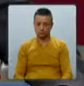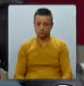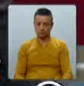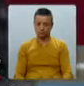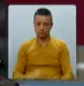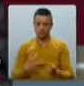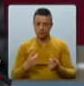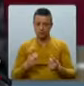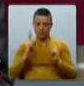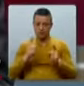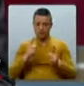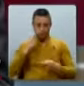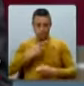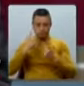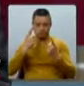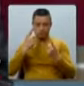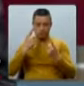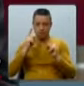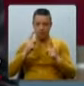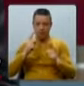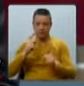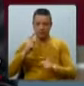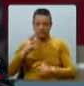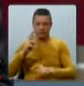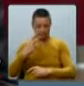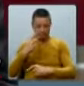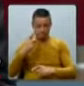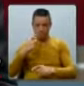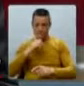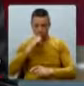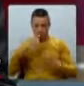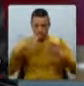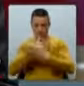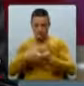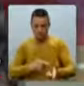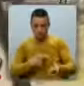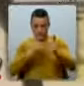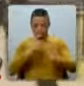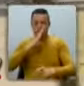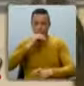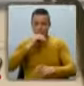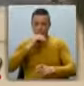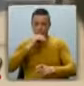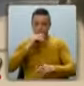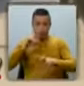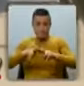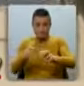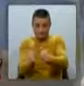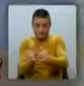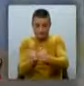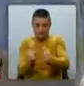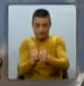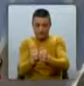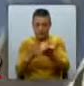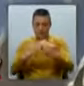Um motim numa cadeia das Honduras provocou 3 mortos e mais de 3 dezenas de feridos. Houve troca de tiros entre a polícia e os reclusos. As